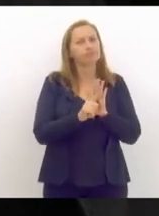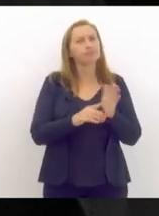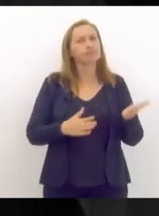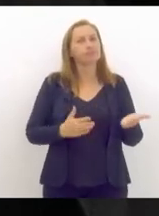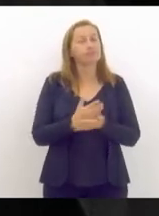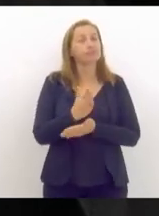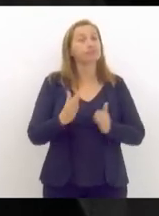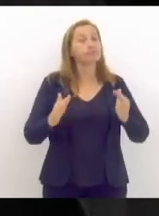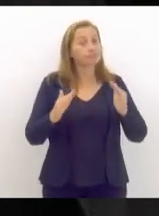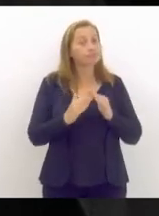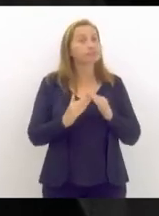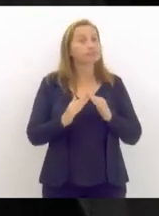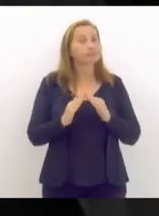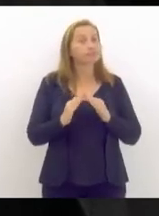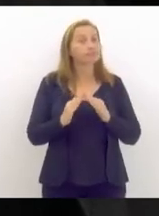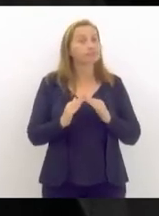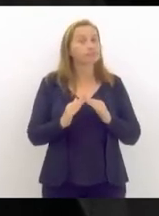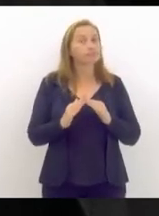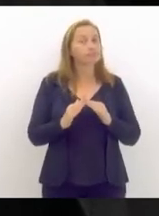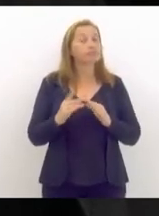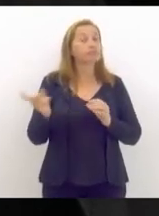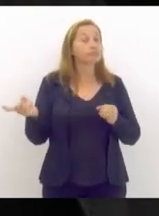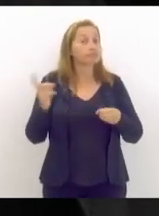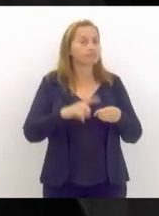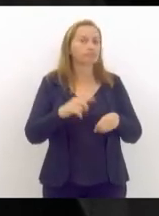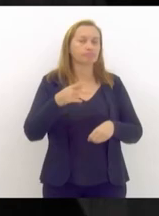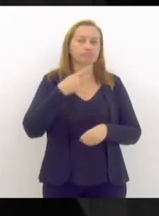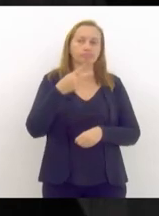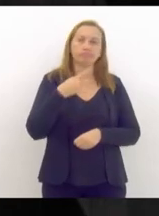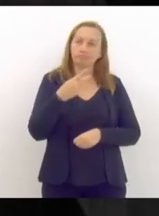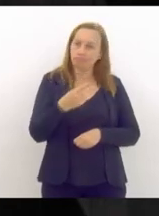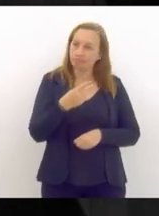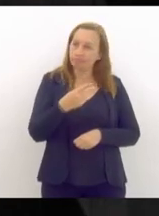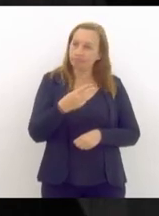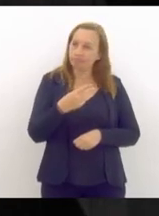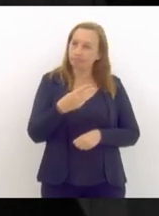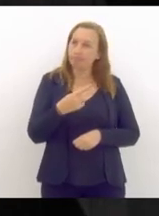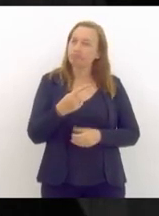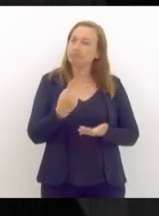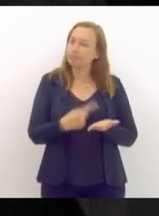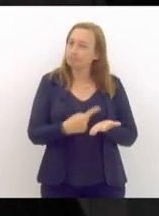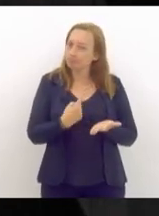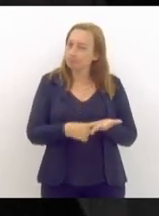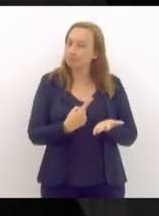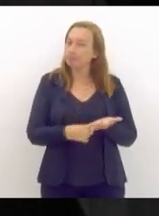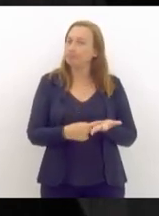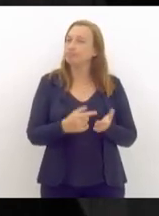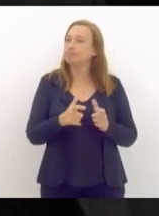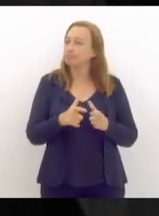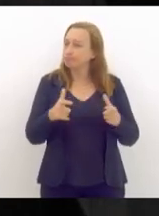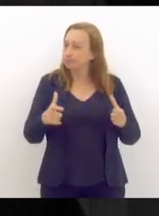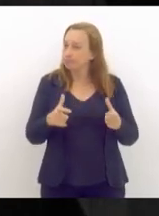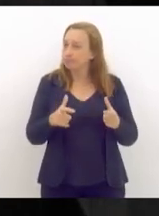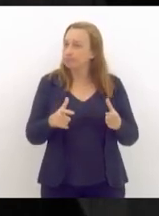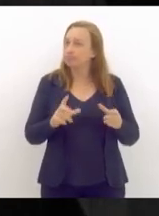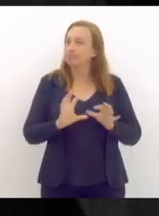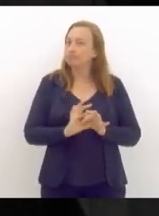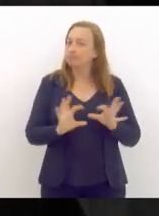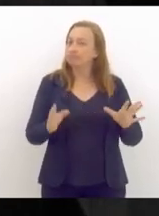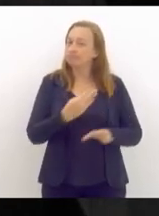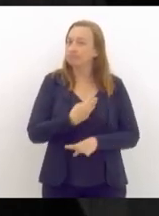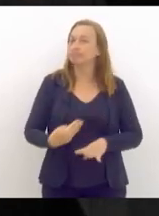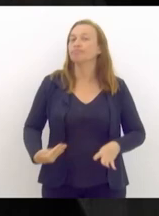aprovada por essa casa, e volto a dizer, mediante um grande acordo e sancionada